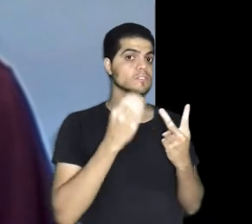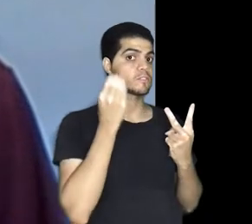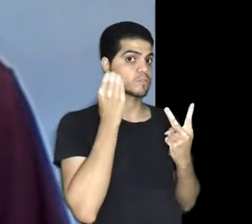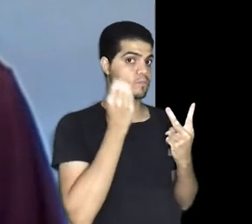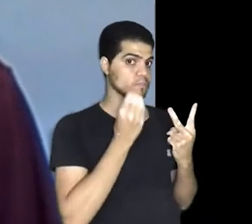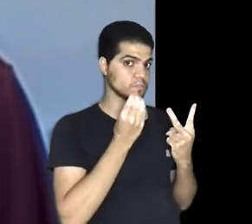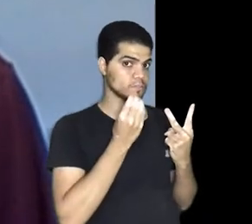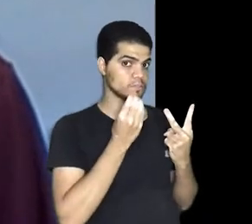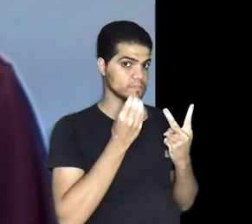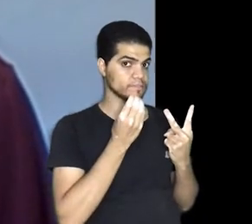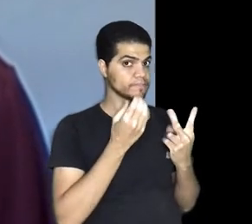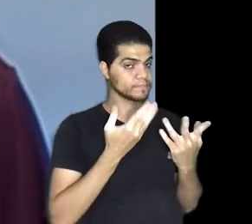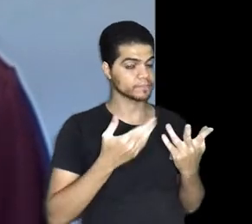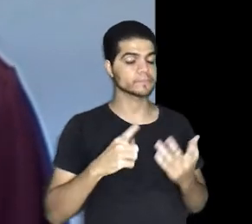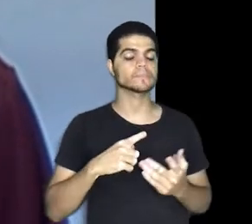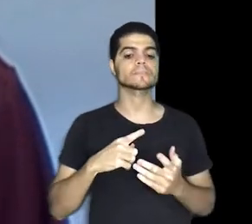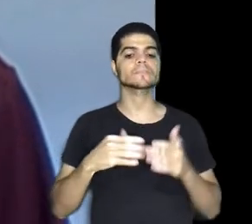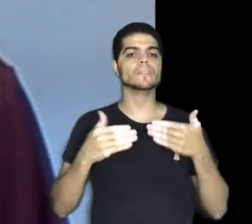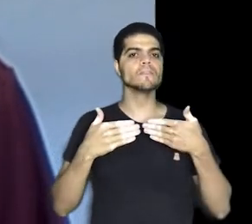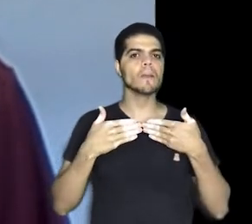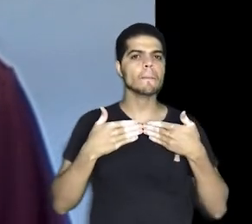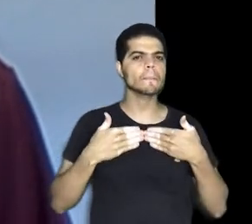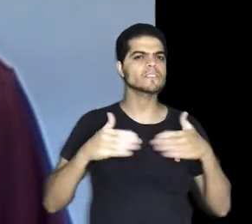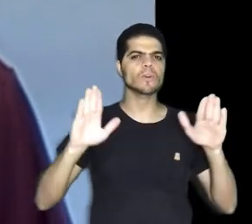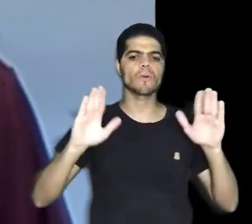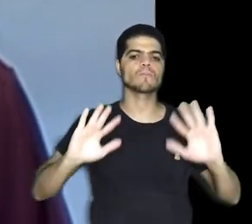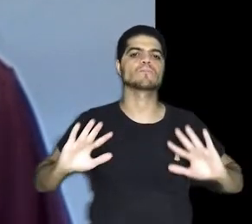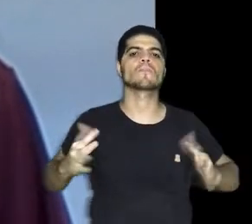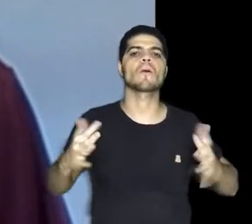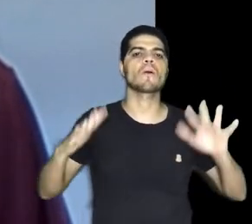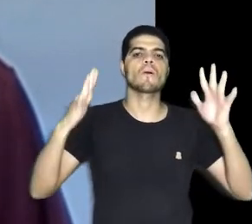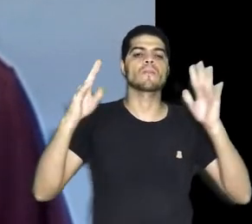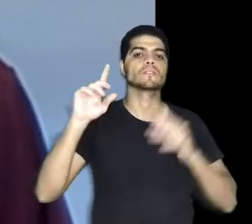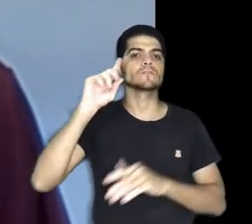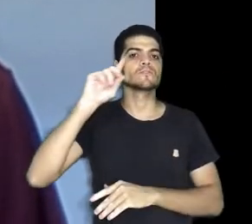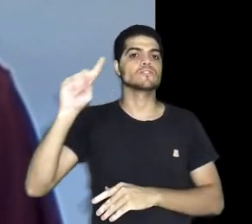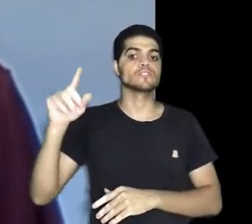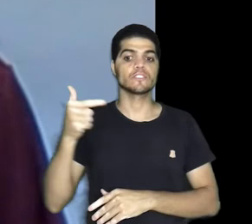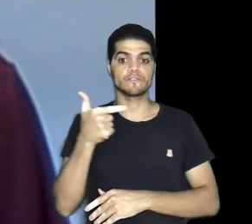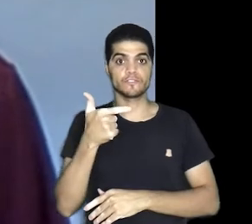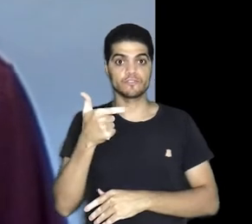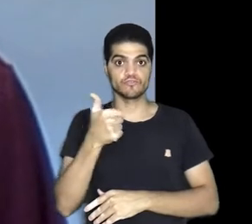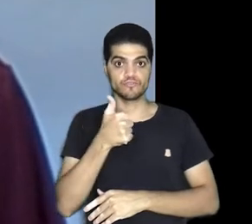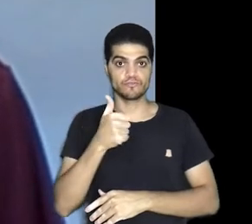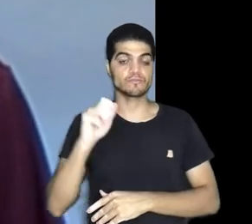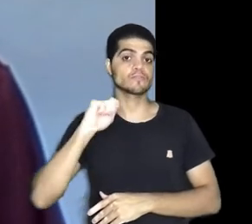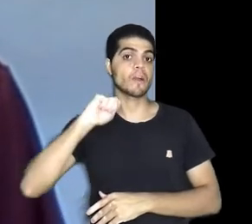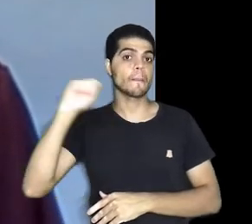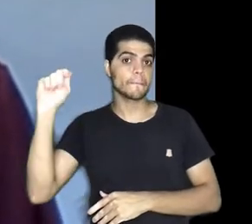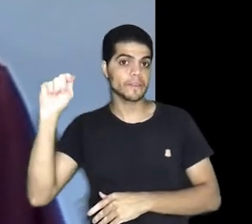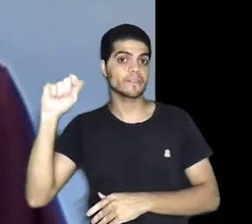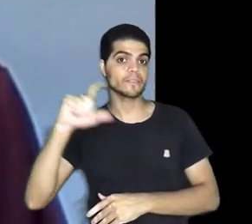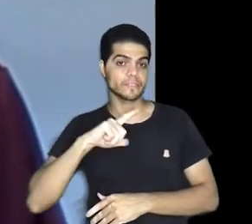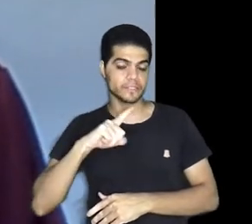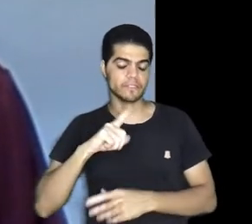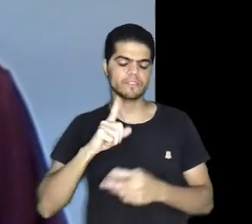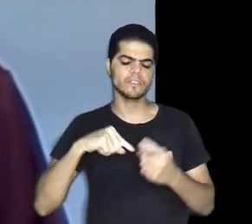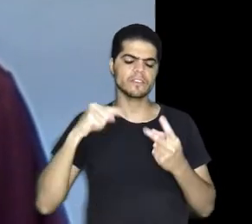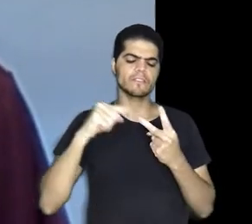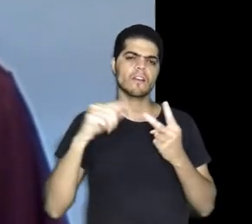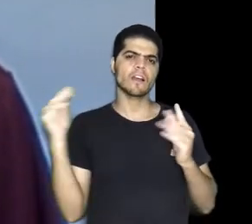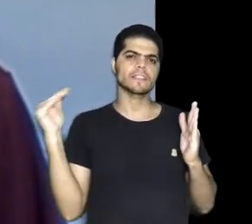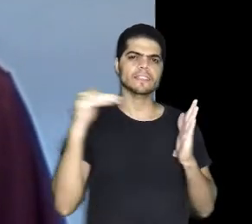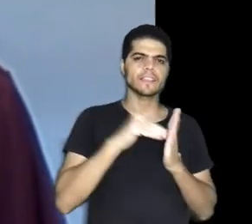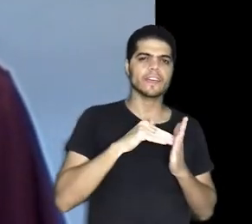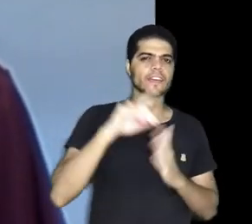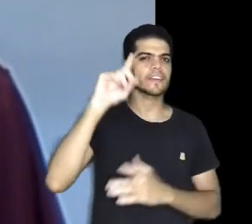Pedro I. Assim, a abertura oficial dos festejos ocorreu em 21 de abril, dia de Tiradentes, e somente terminaram no dia 7 de